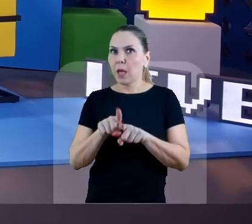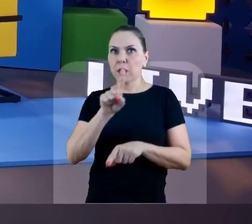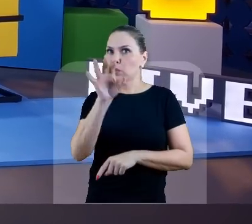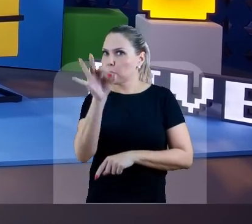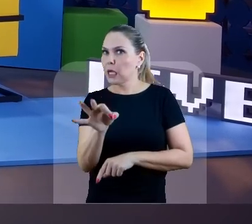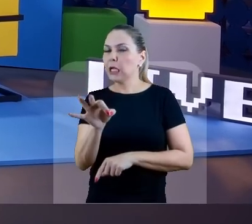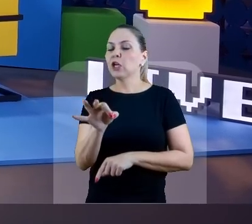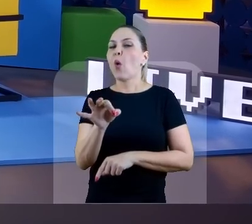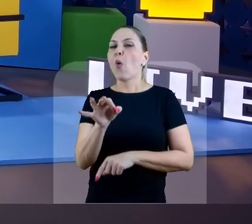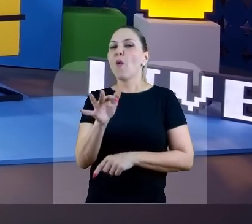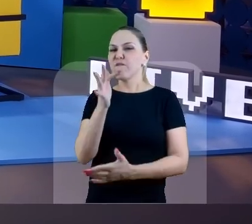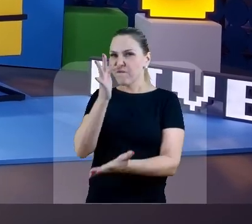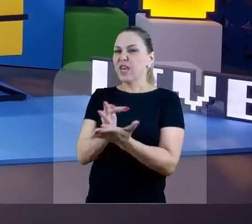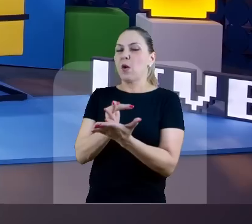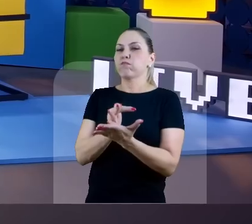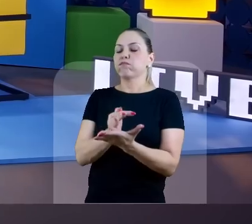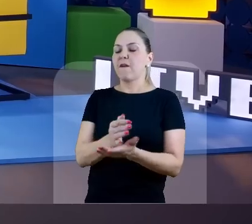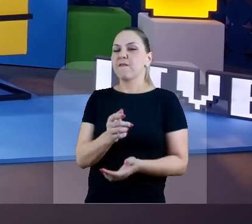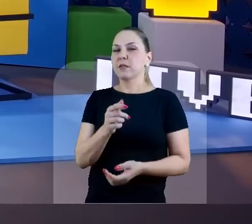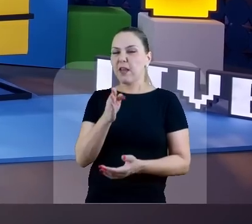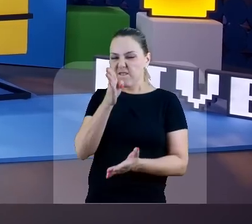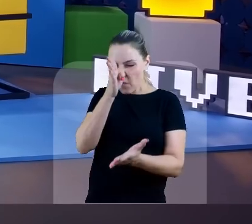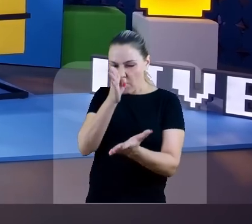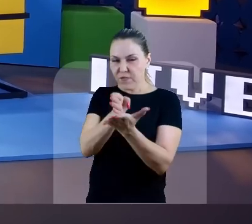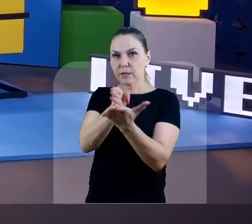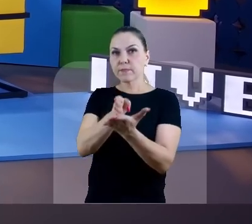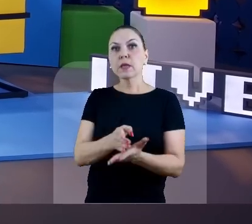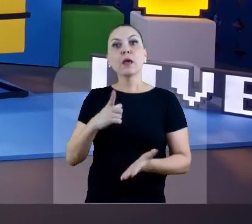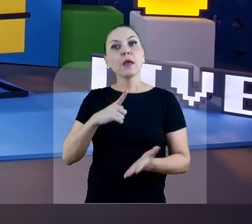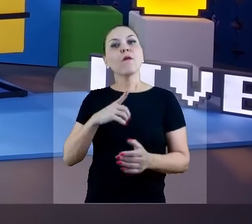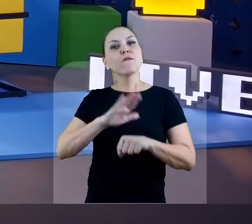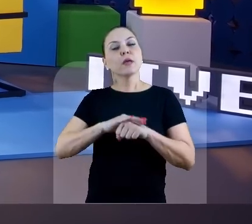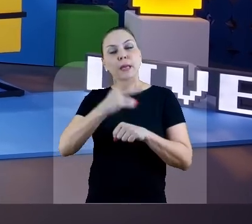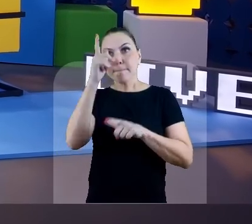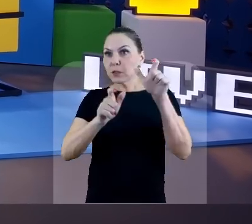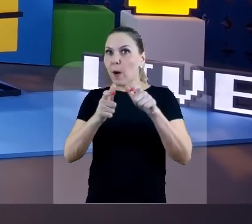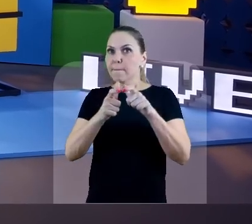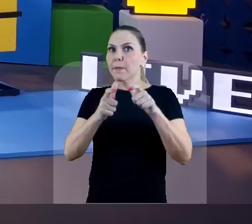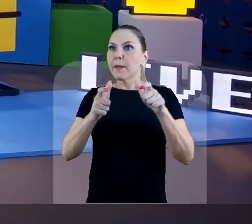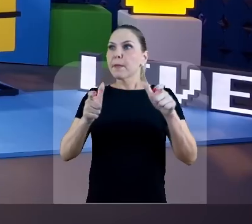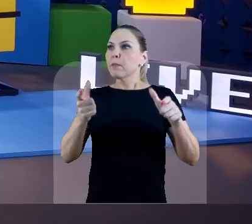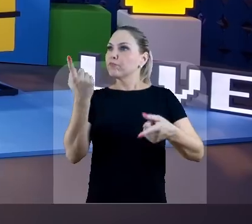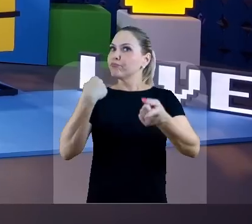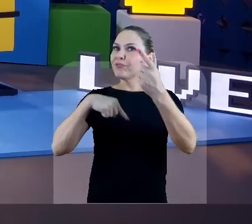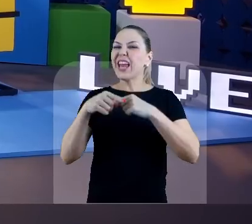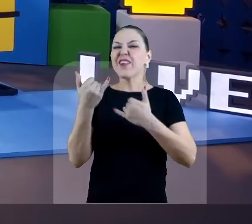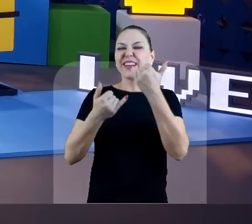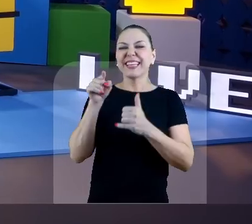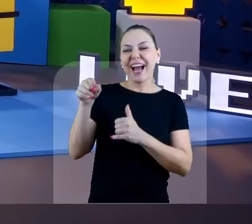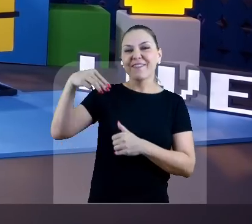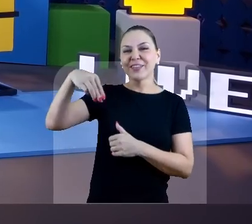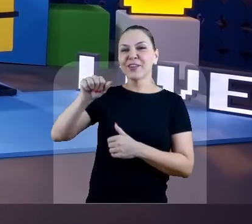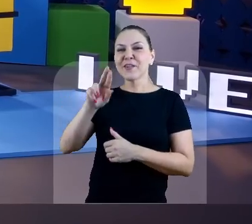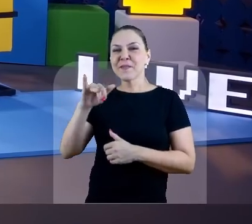certo. Igual fidelidade, eu tenho ou não tenho. Tá? E isso daí fez as pessoas crescerem. Marcão, eu enchi o saco do Marco